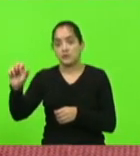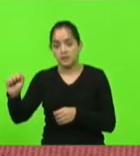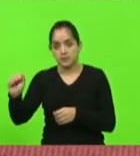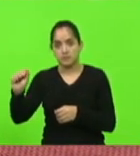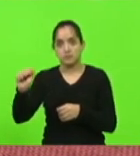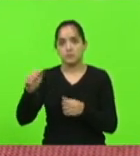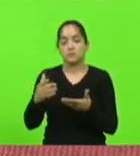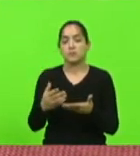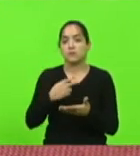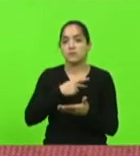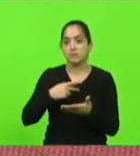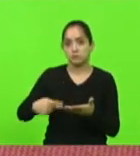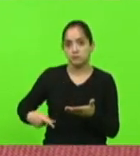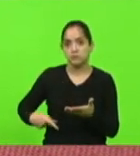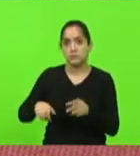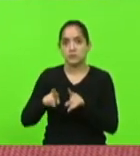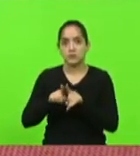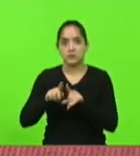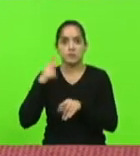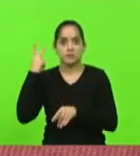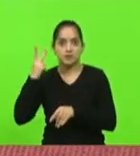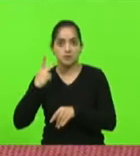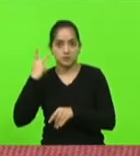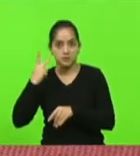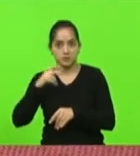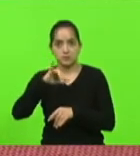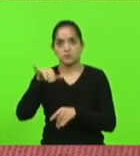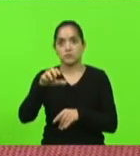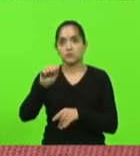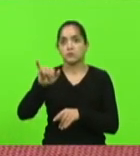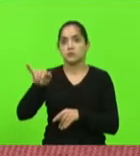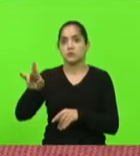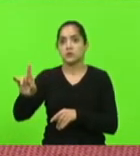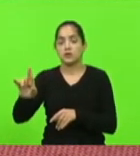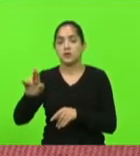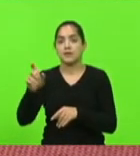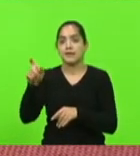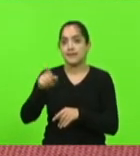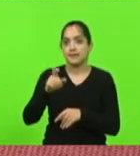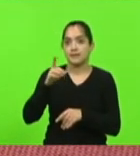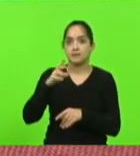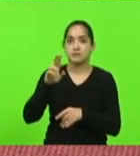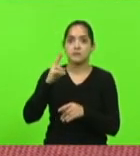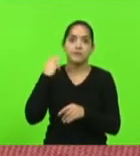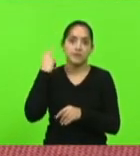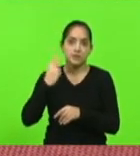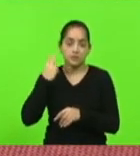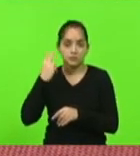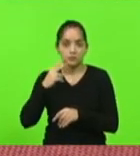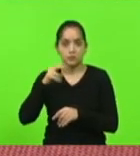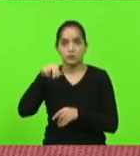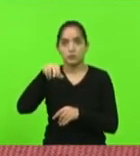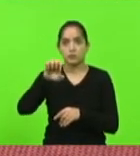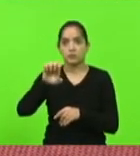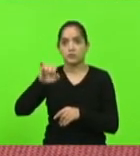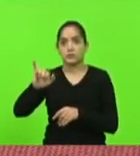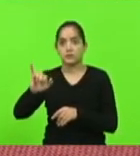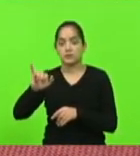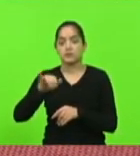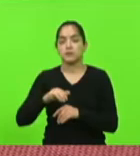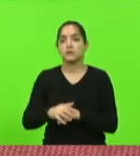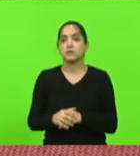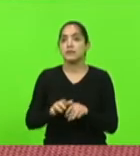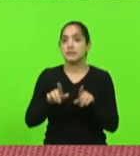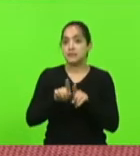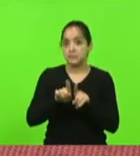os nossos vereadores, o Gelindo e o Jair, os nossos ex-vereadores, o Ney e o Cleto Tamanini, e